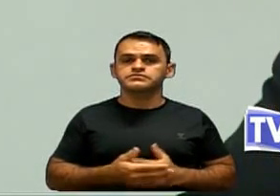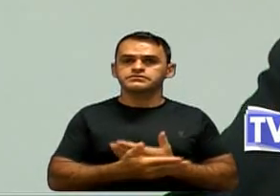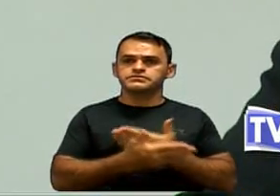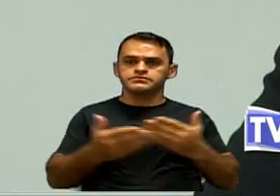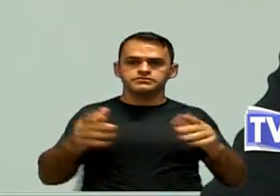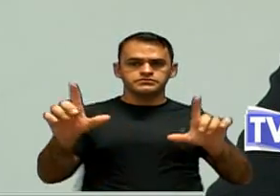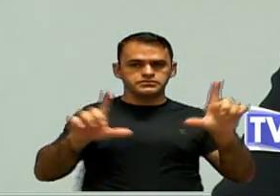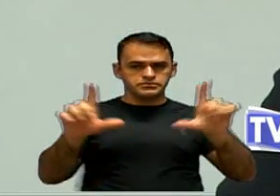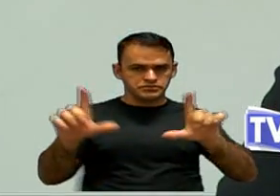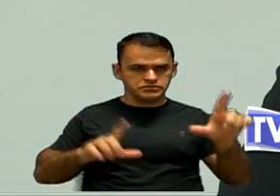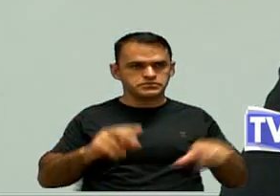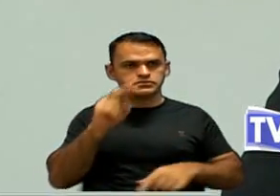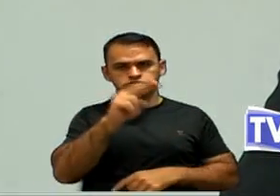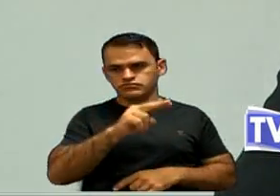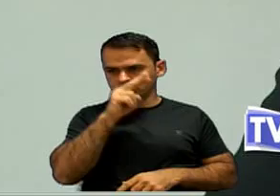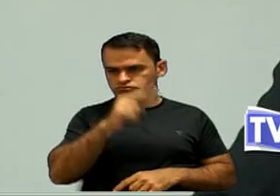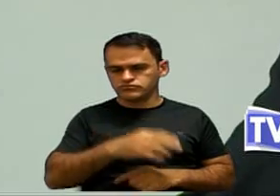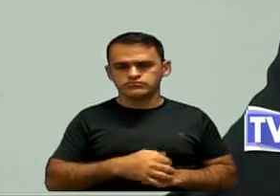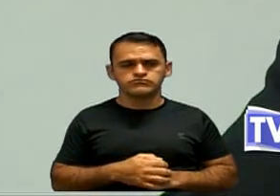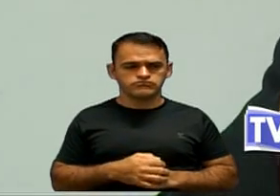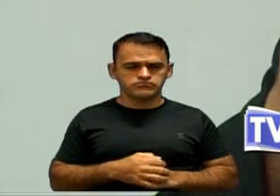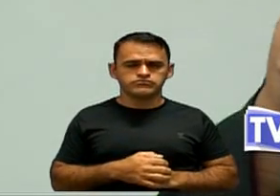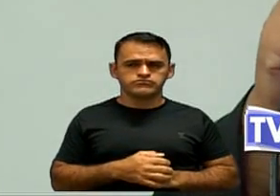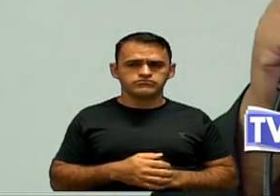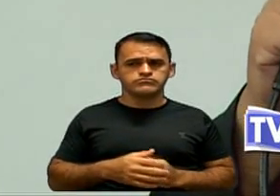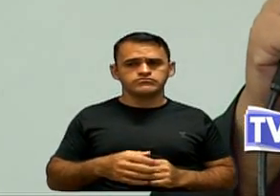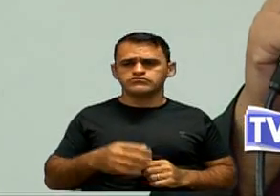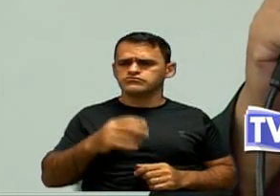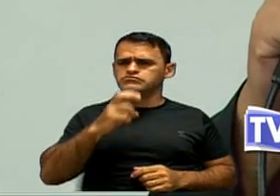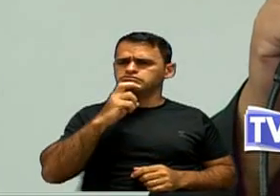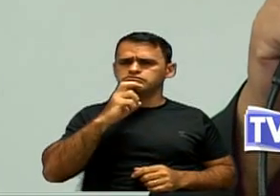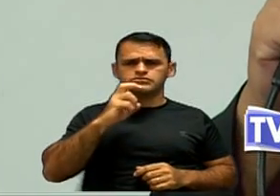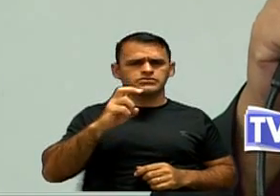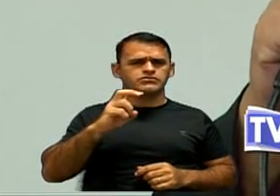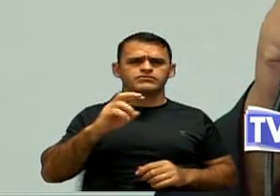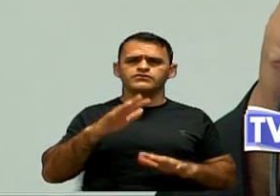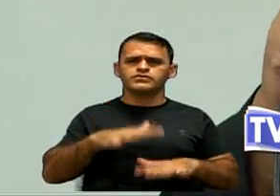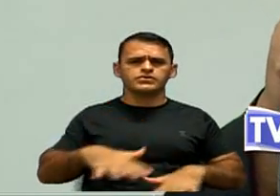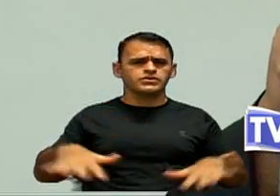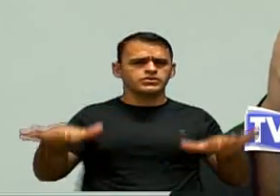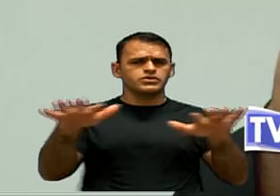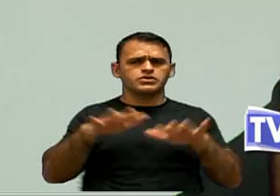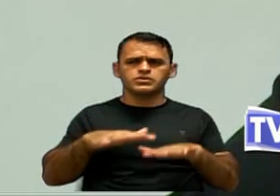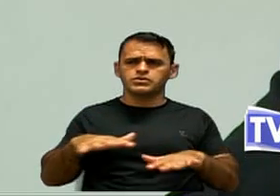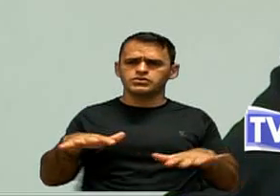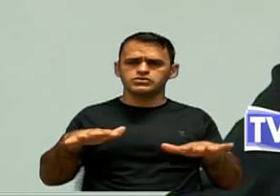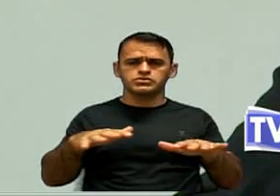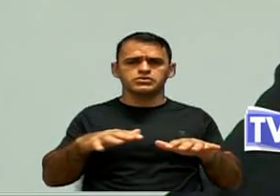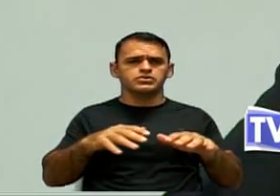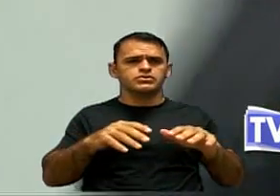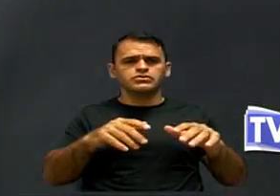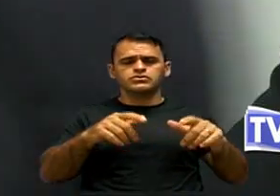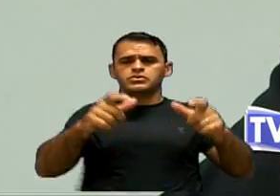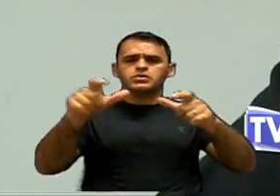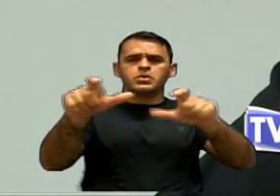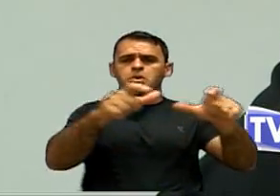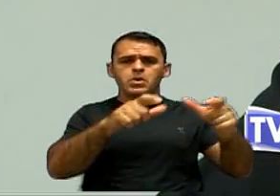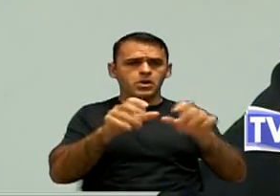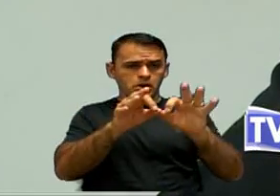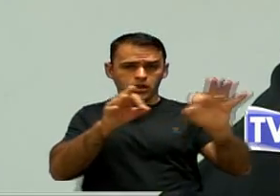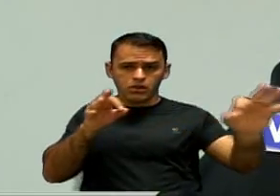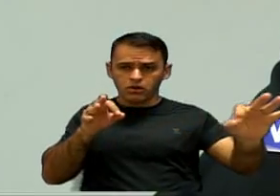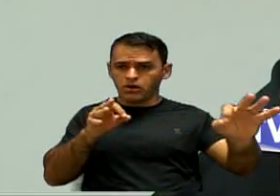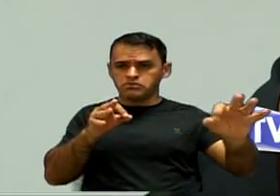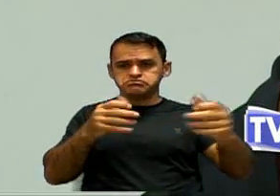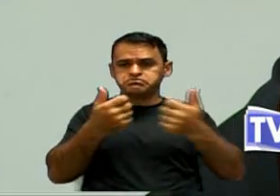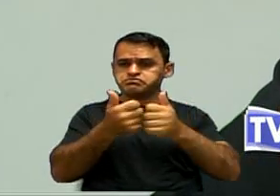Legislativa. Então, retiraram em Sorocaba inteira a linha de ônibus. O retiro São João era 4h30, que a turma pega o